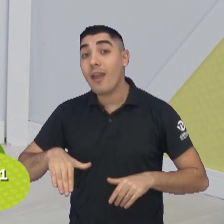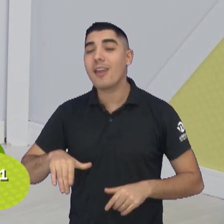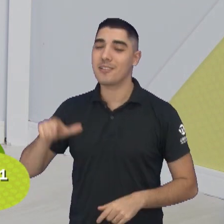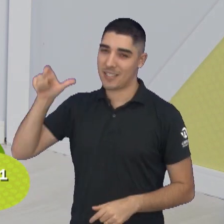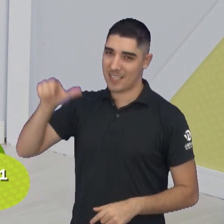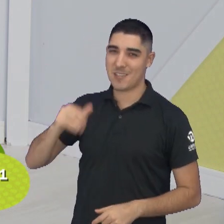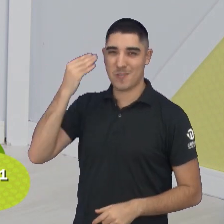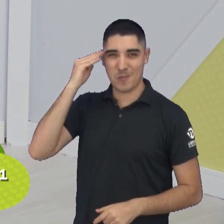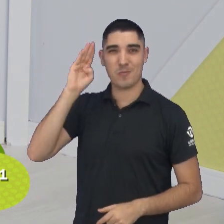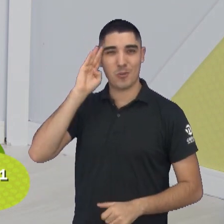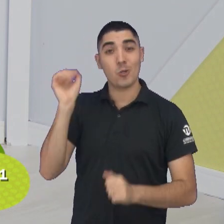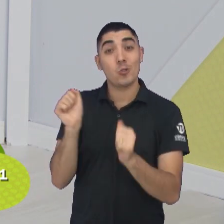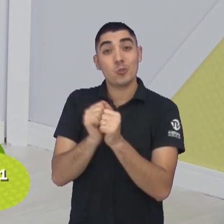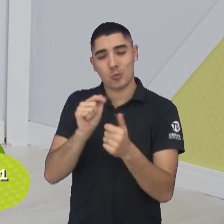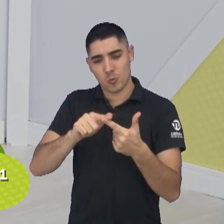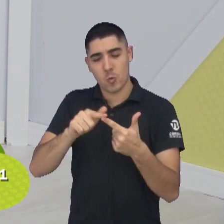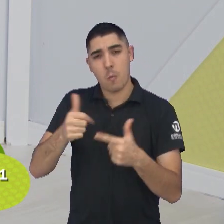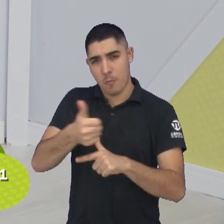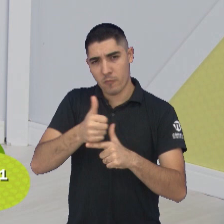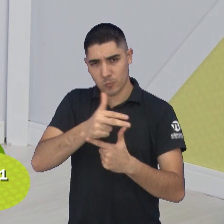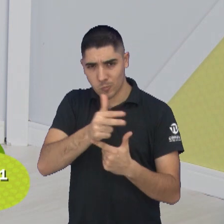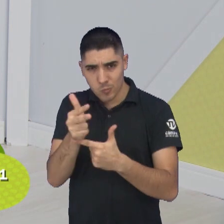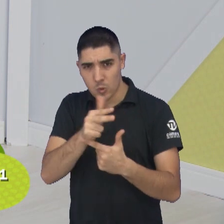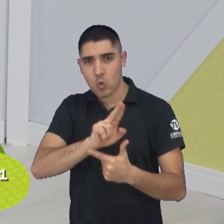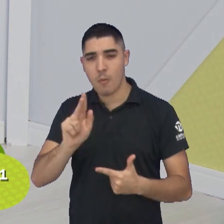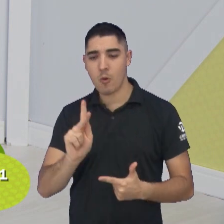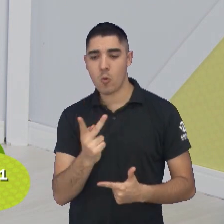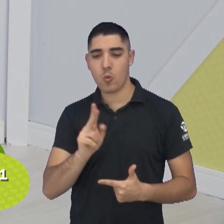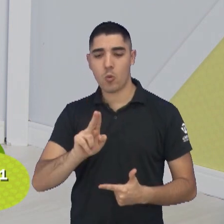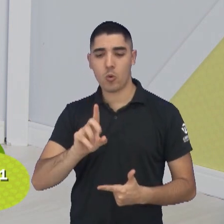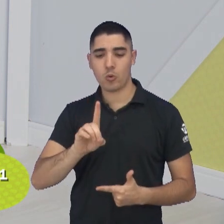Brunão, ao lado do cinegrafista Uderson Emílio.